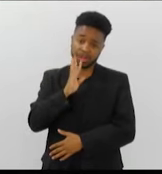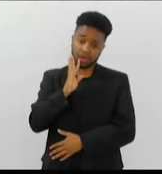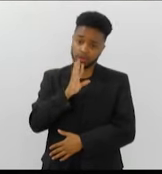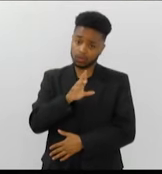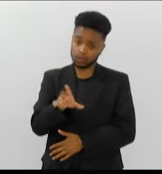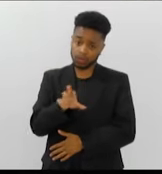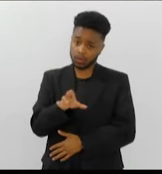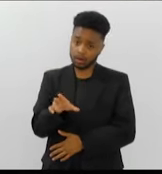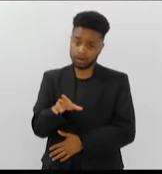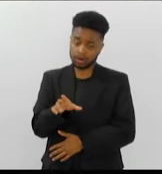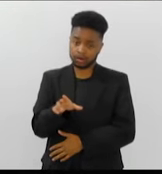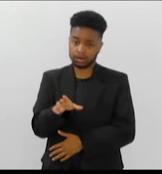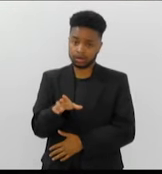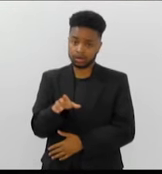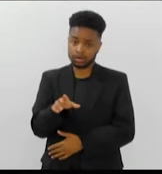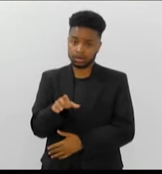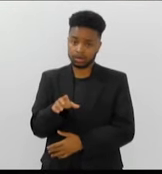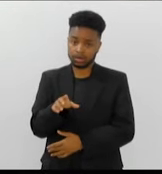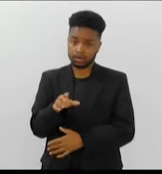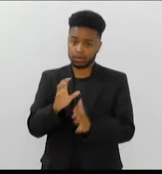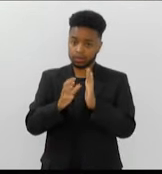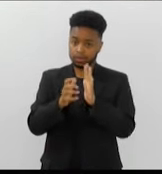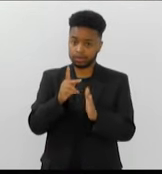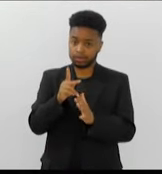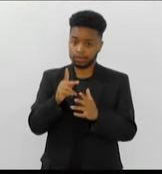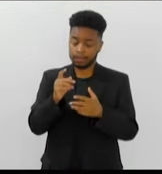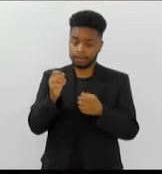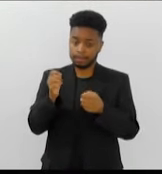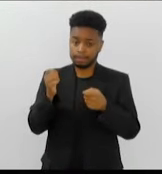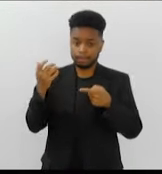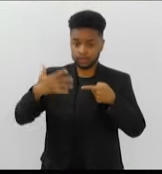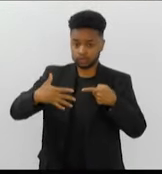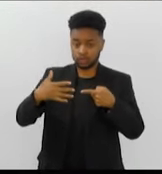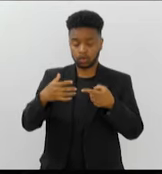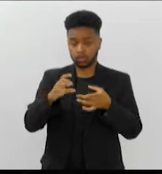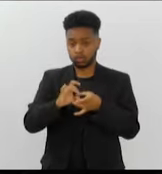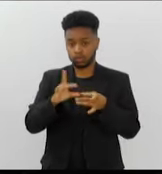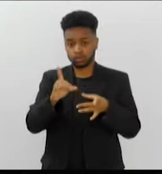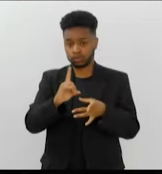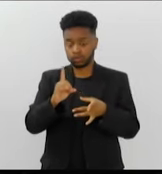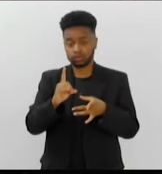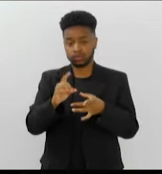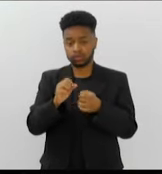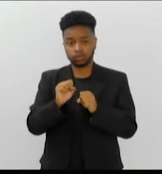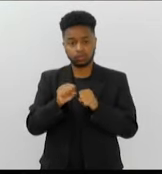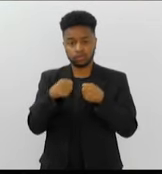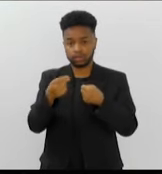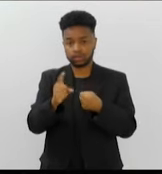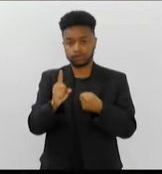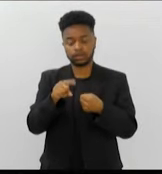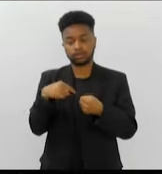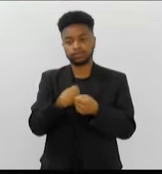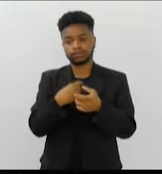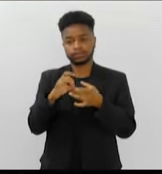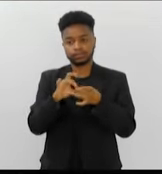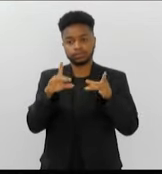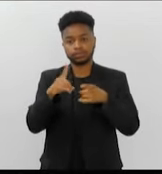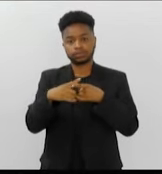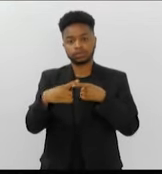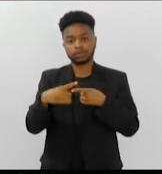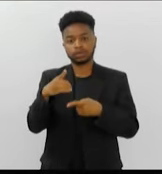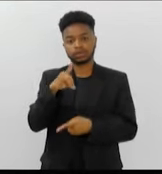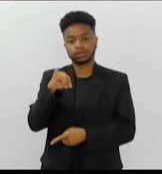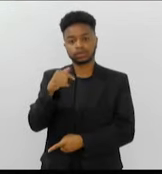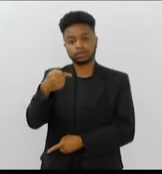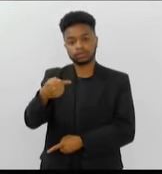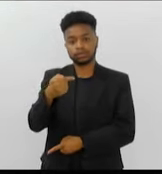questão do pessoal não defender, então, a nossa liberdade. Porque dia 7 de setembro a gente vai estar lá